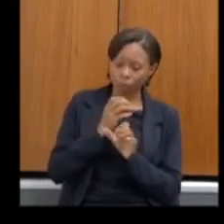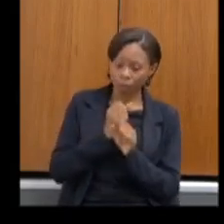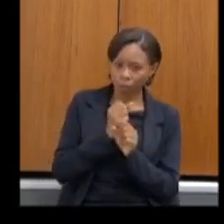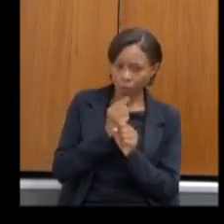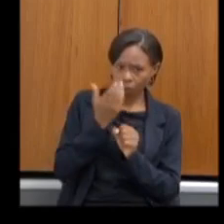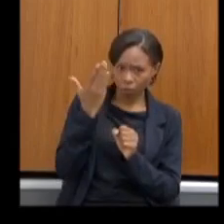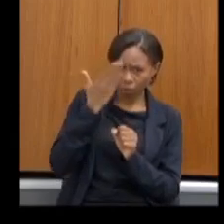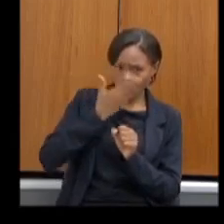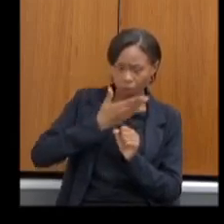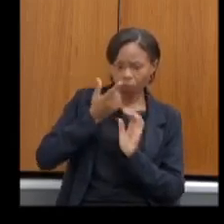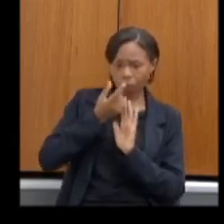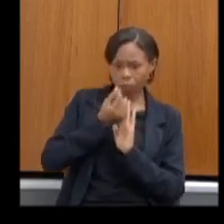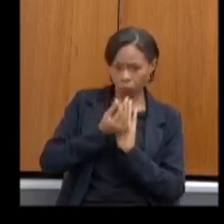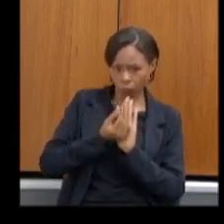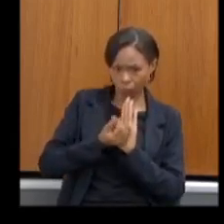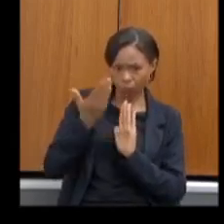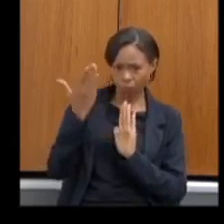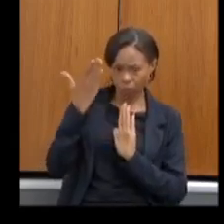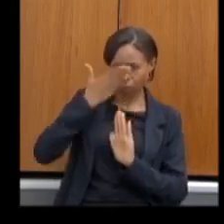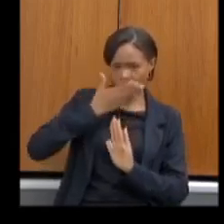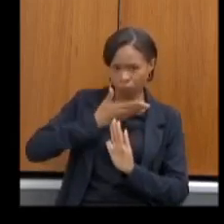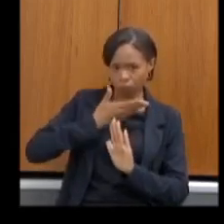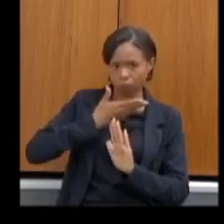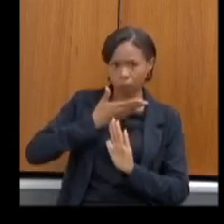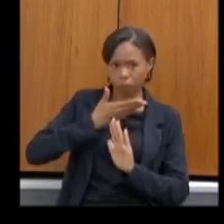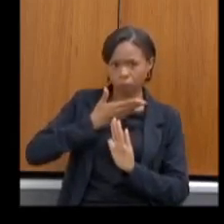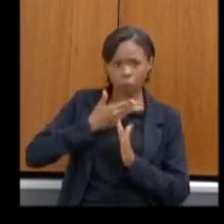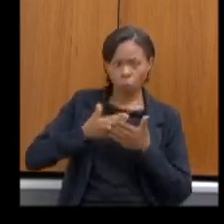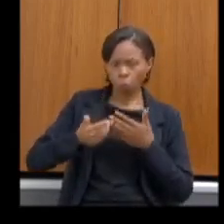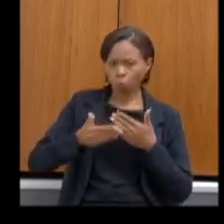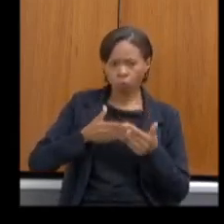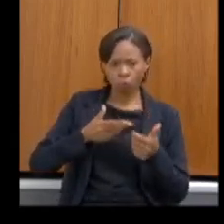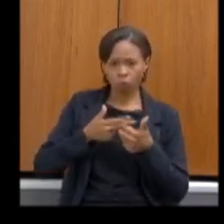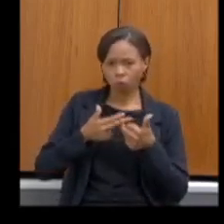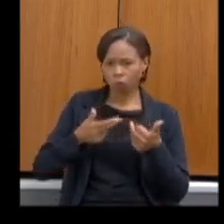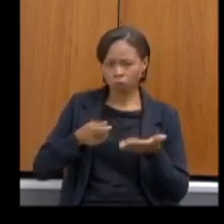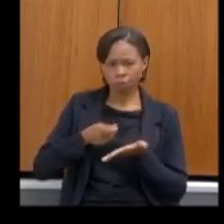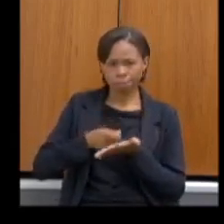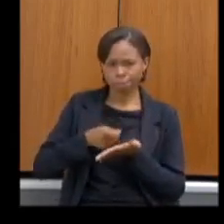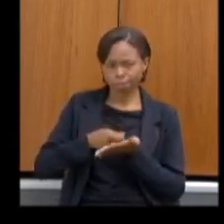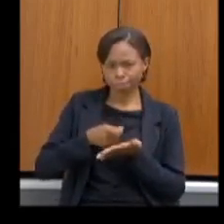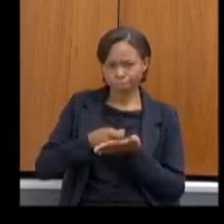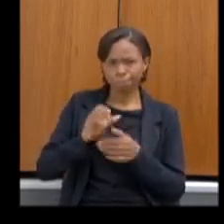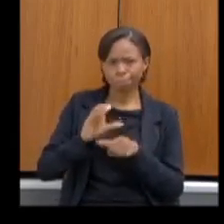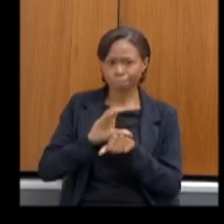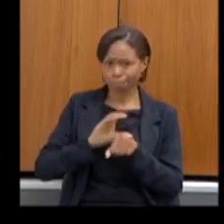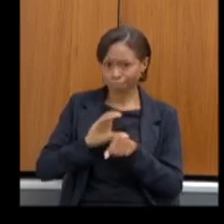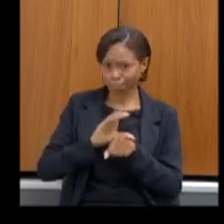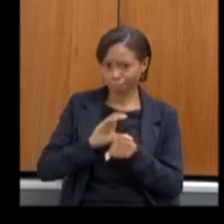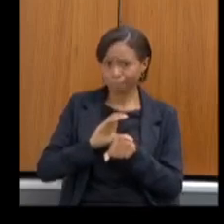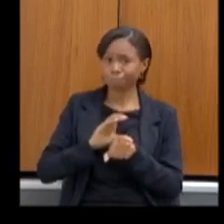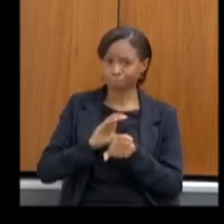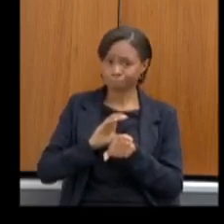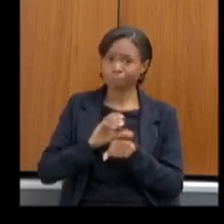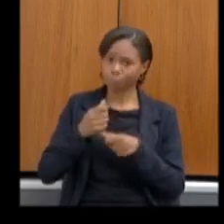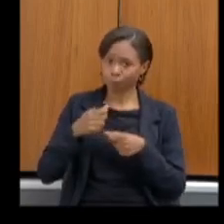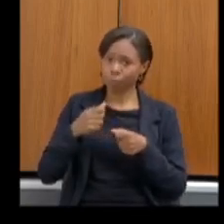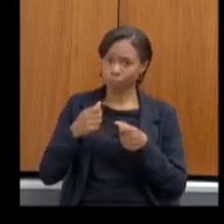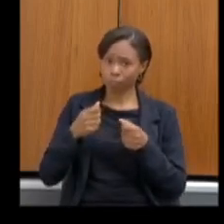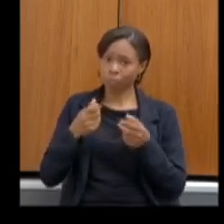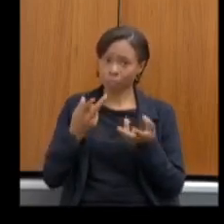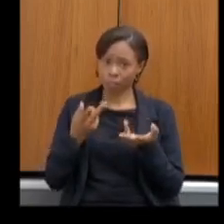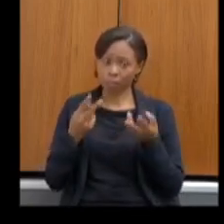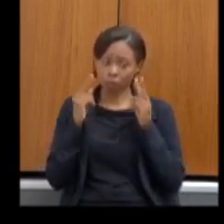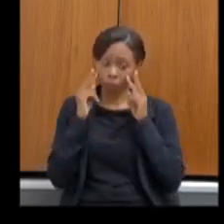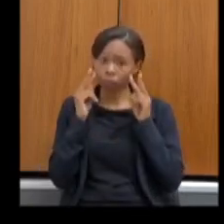contas do orçamento todos os dias distance Jessie condicionais regulações nacionais terão ser observado